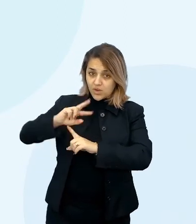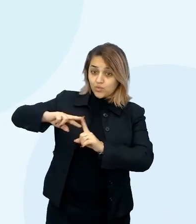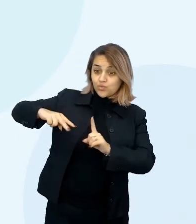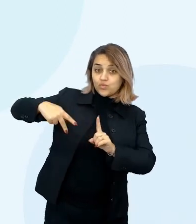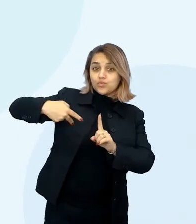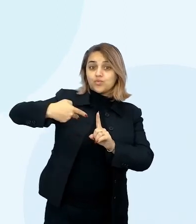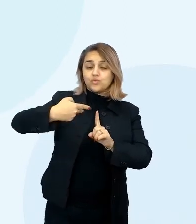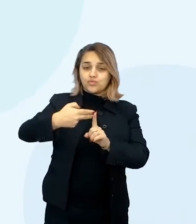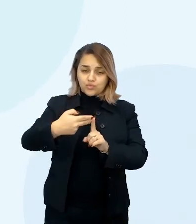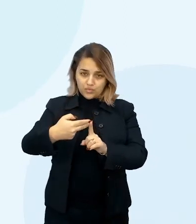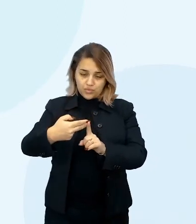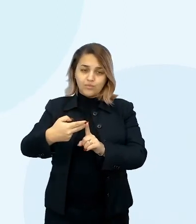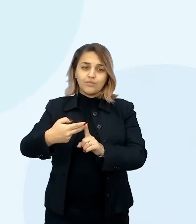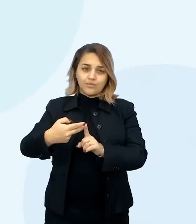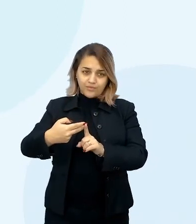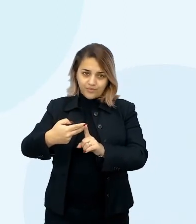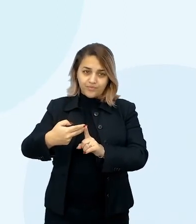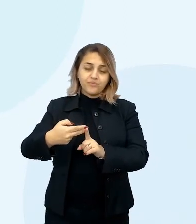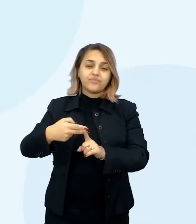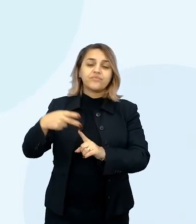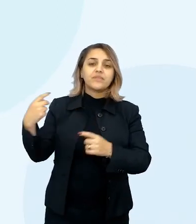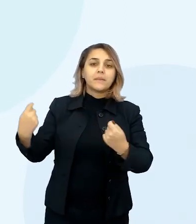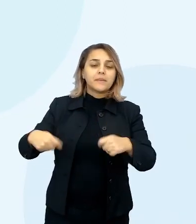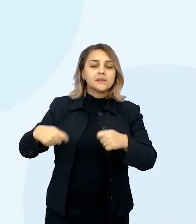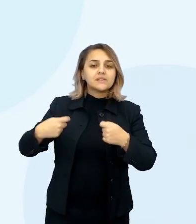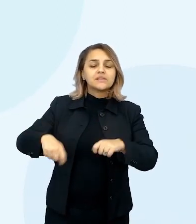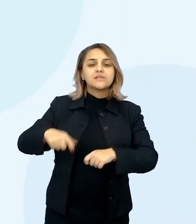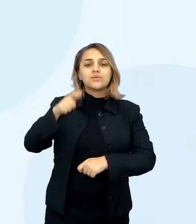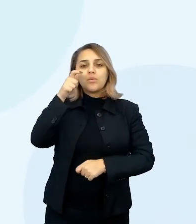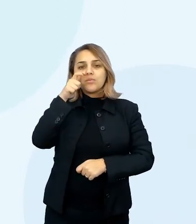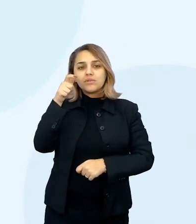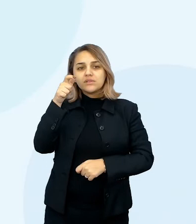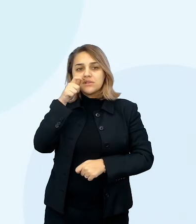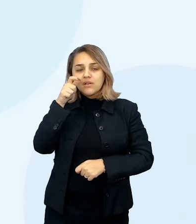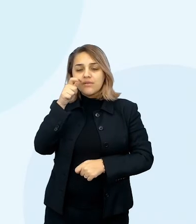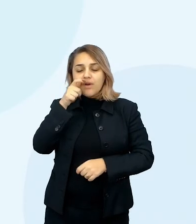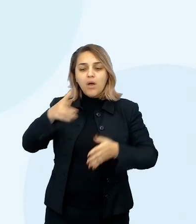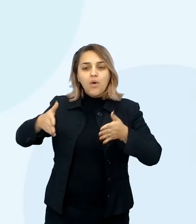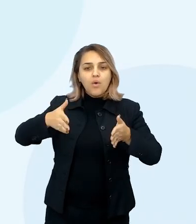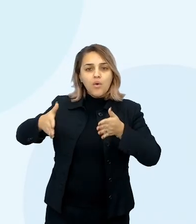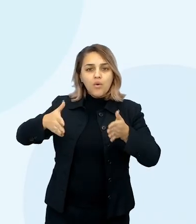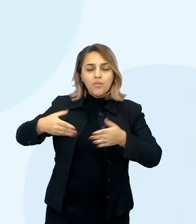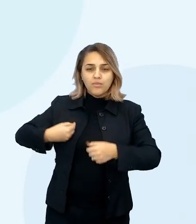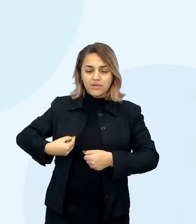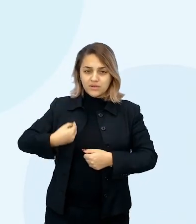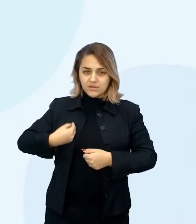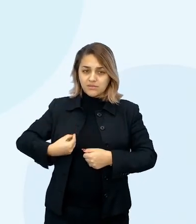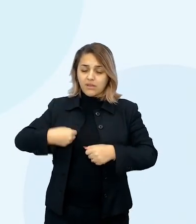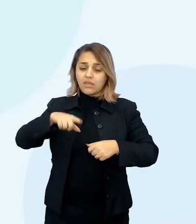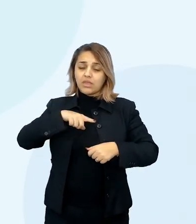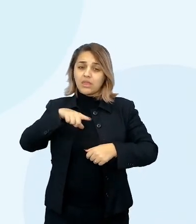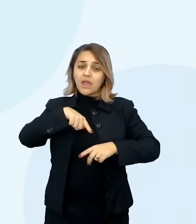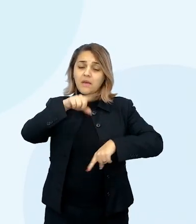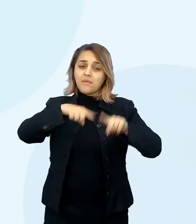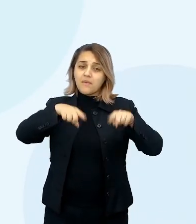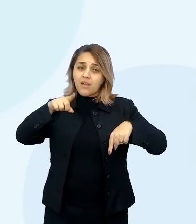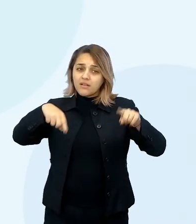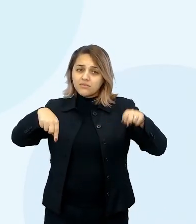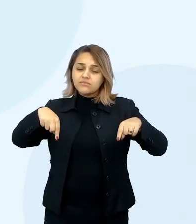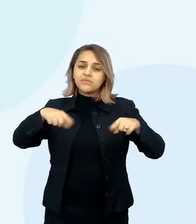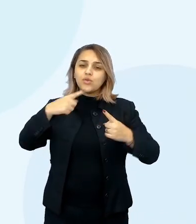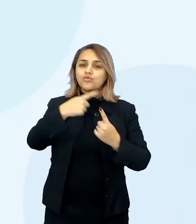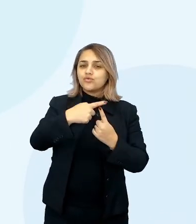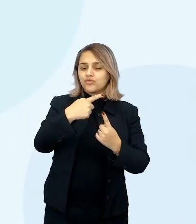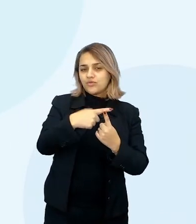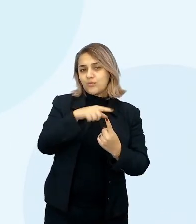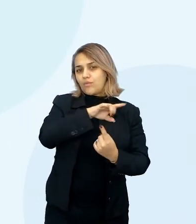redobrados. É necessário também observar o ciclo de vida da planta, pois tem variação de espécie para espécie,